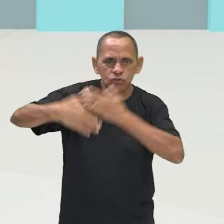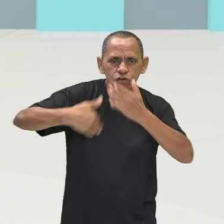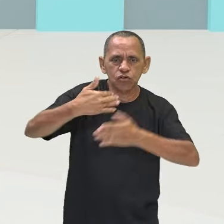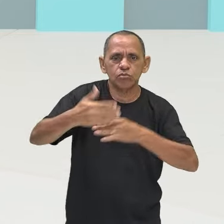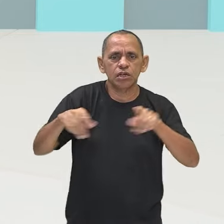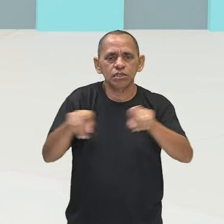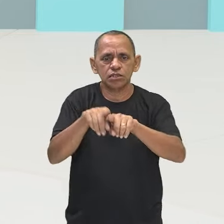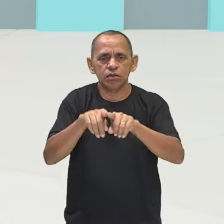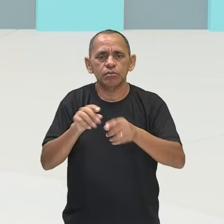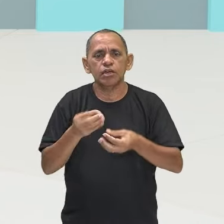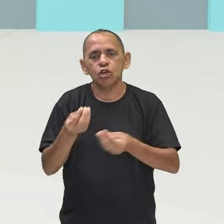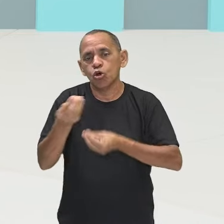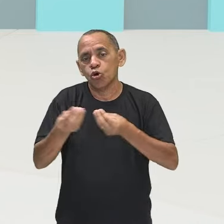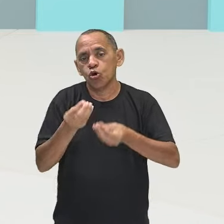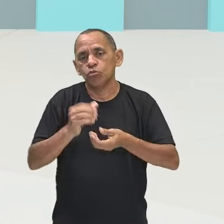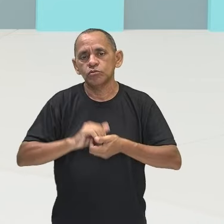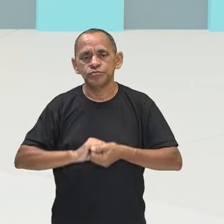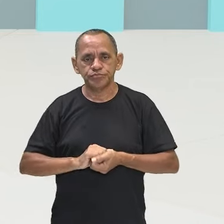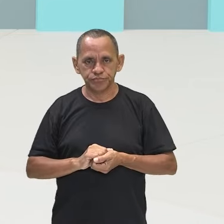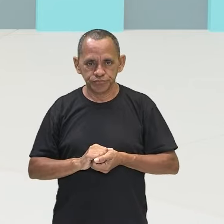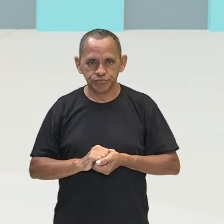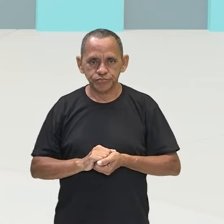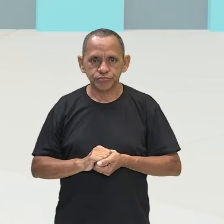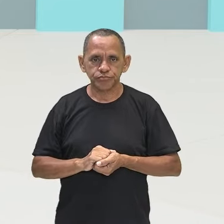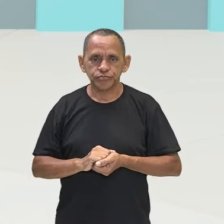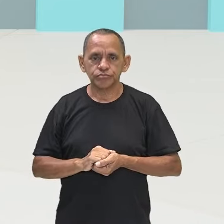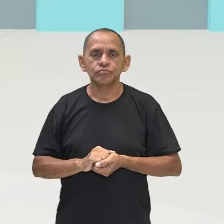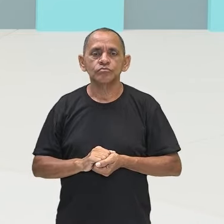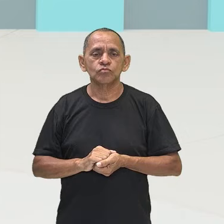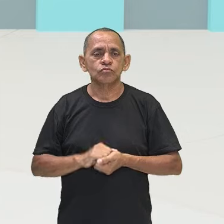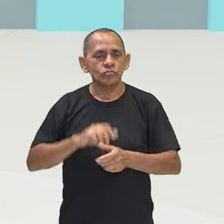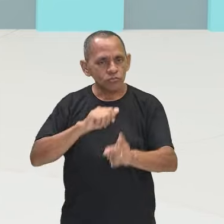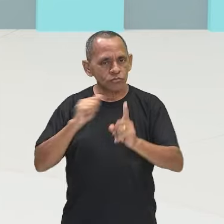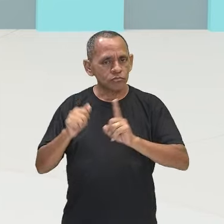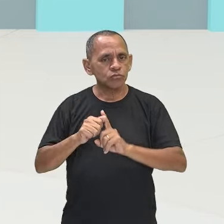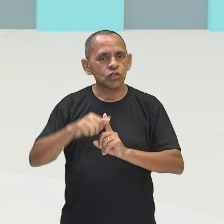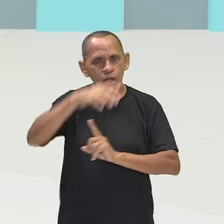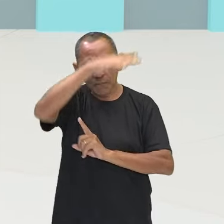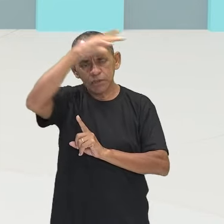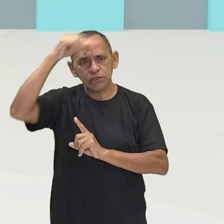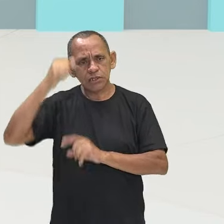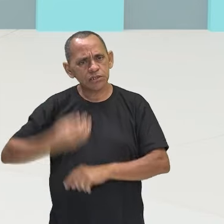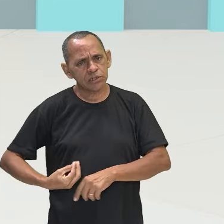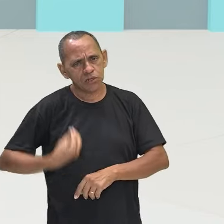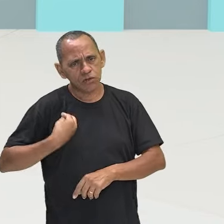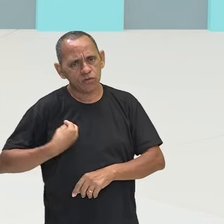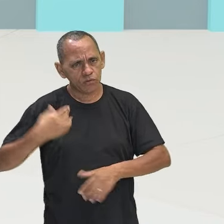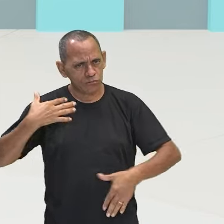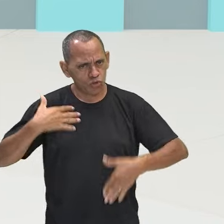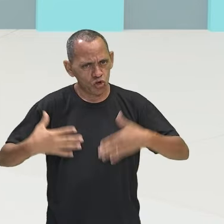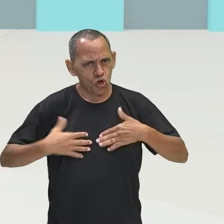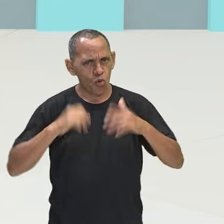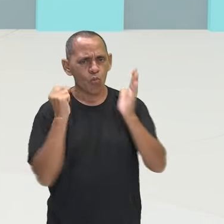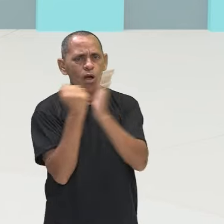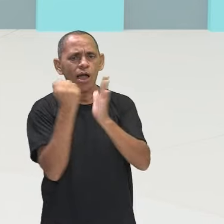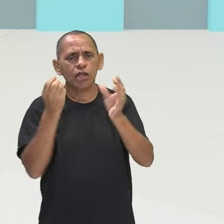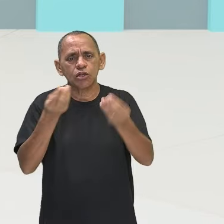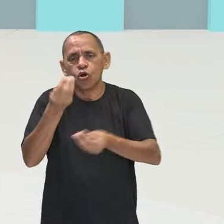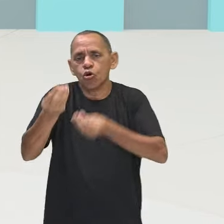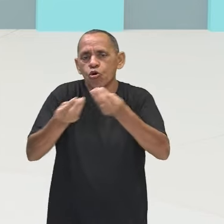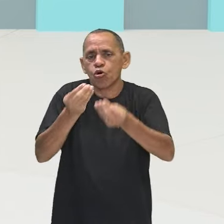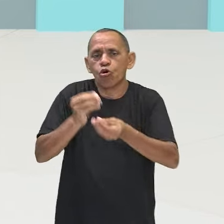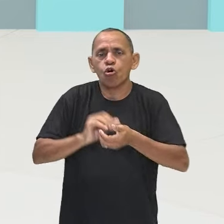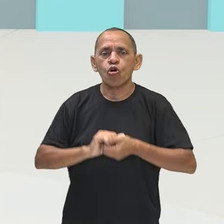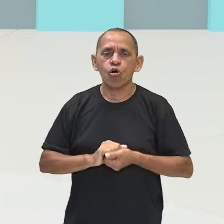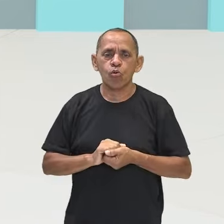na juventude amazonense e ribeirinha, as vivências corporais são marcadas pela estreita